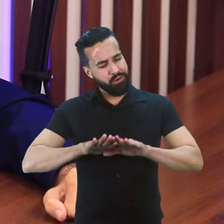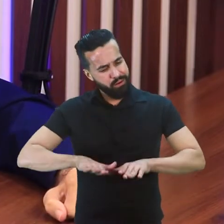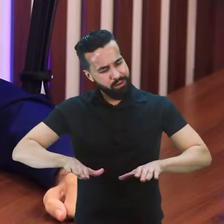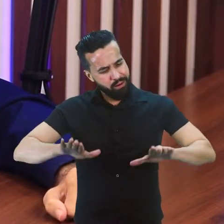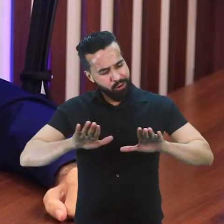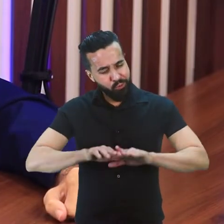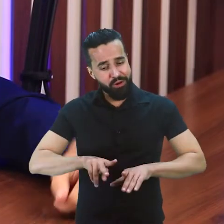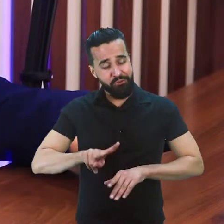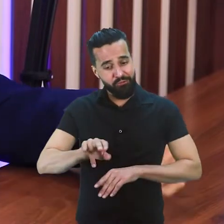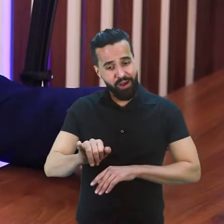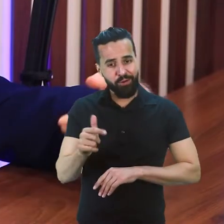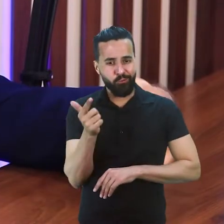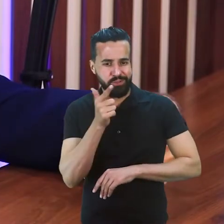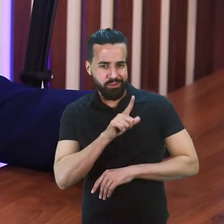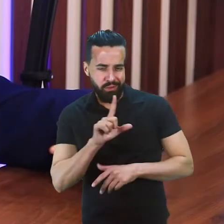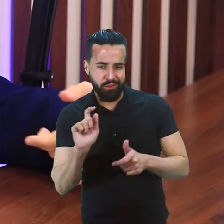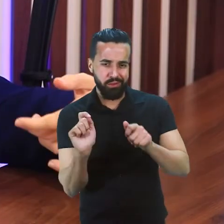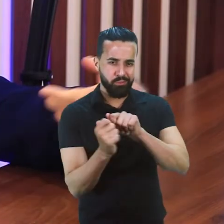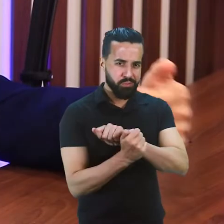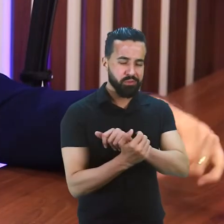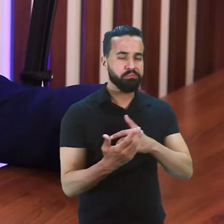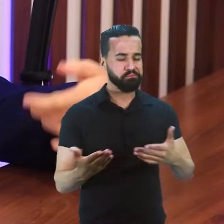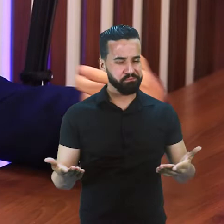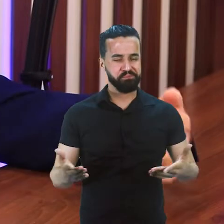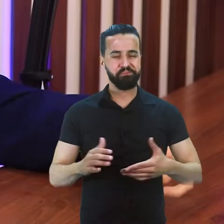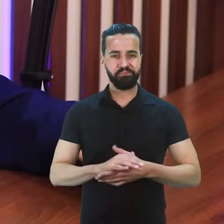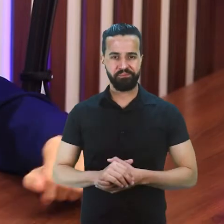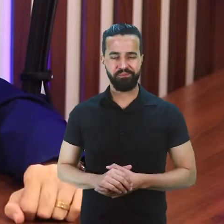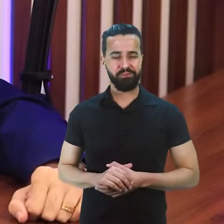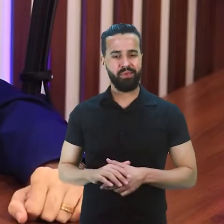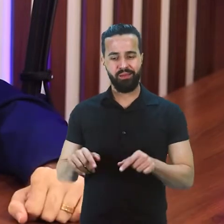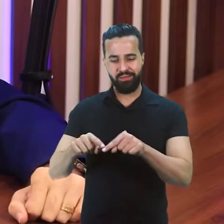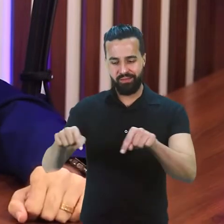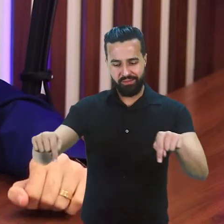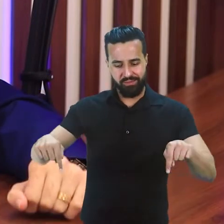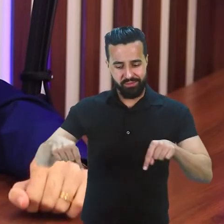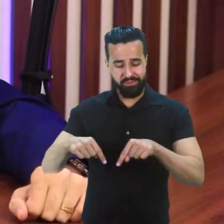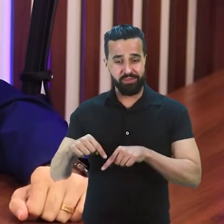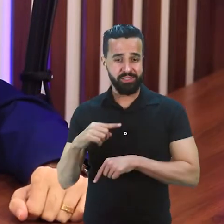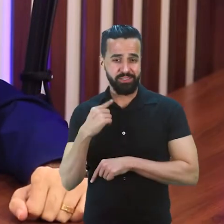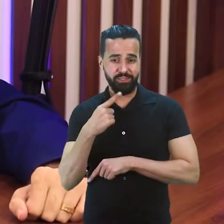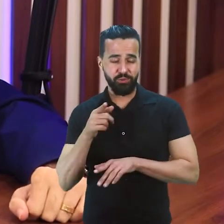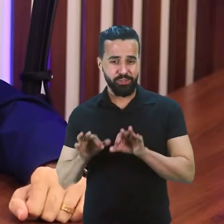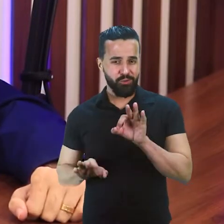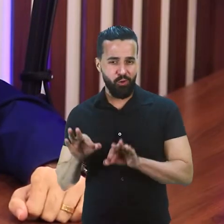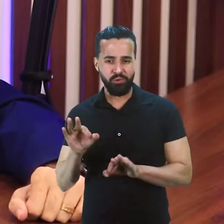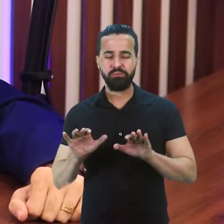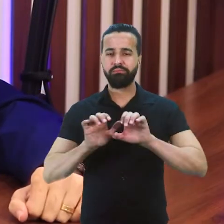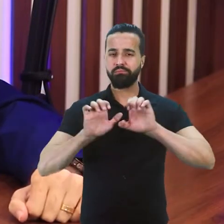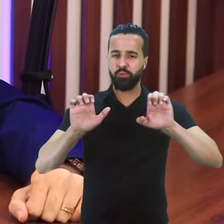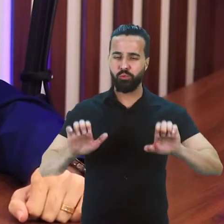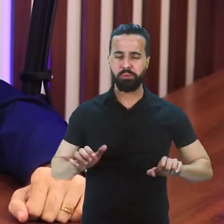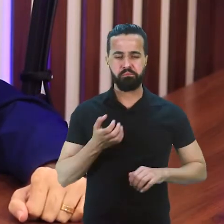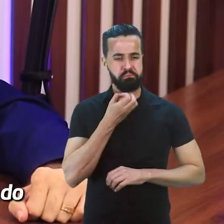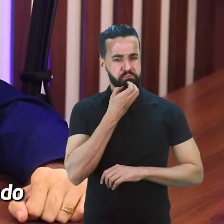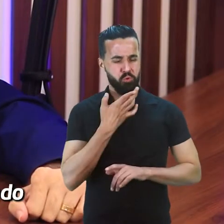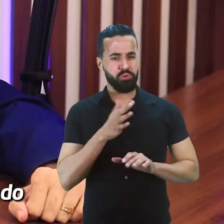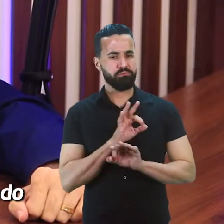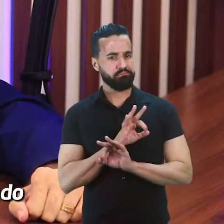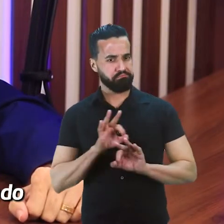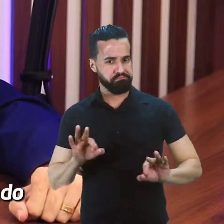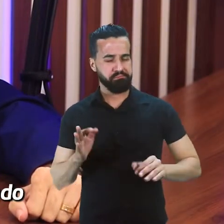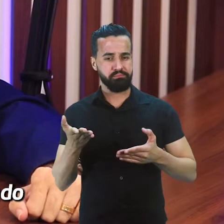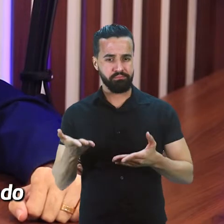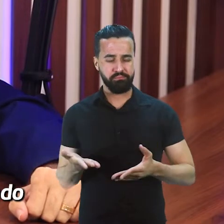se ajeitar. Mas aí, né, a gente com estrutura já boa, um escritório bem estruturado, a